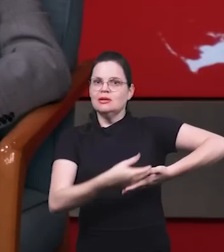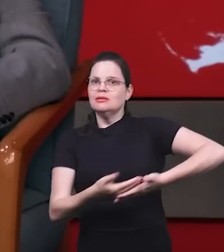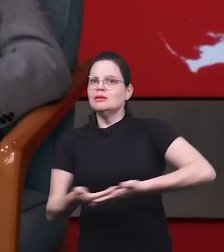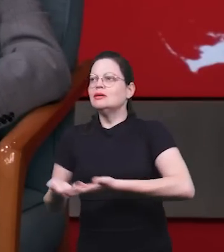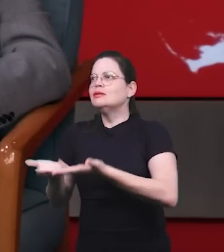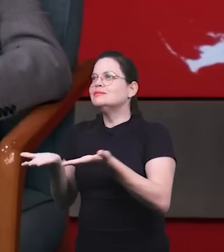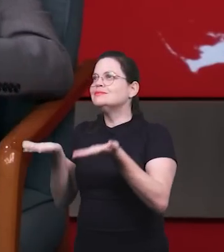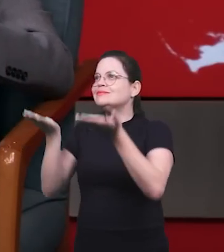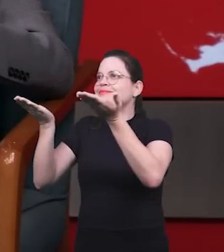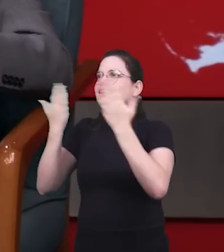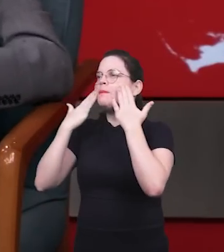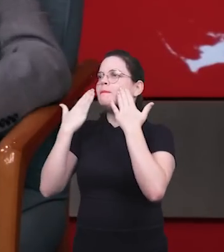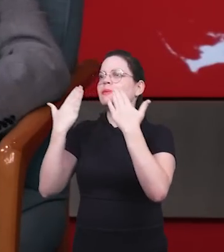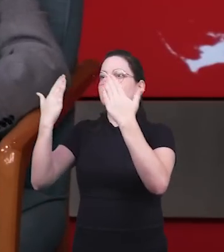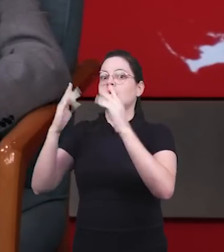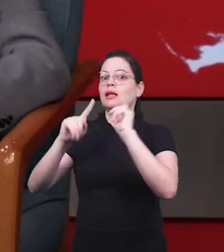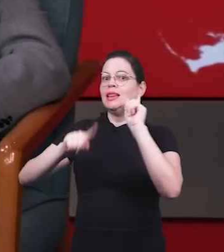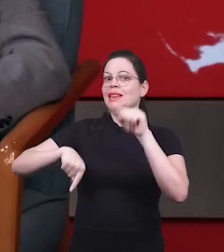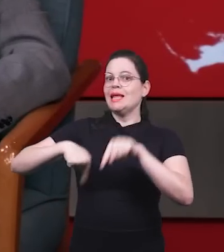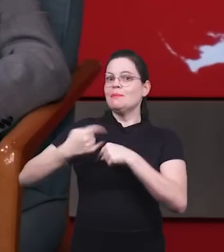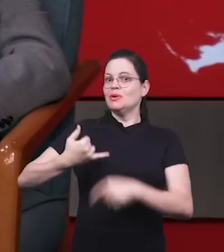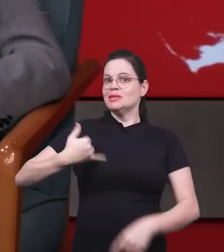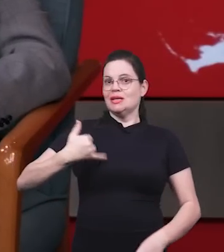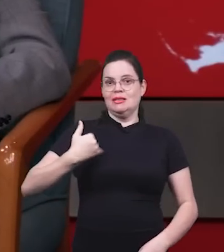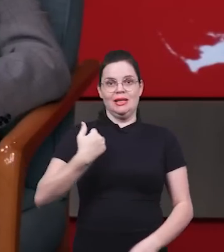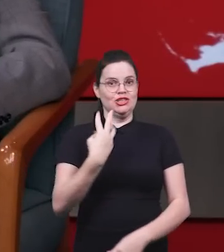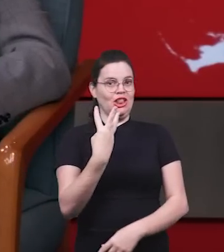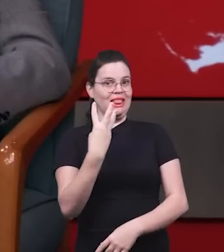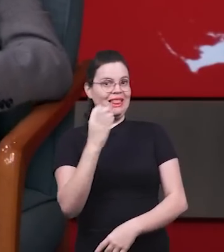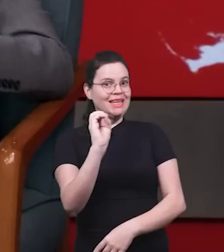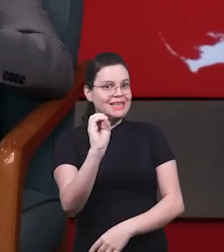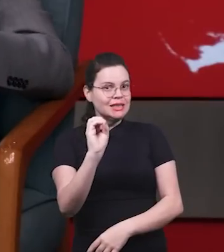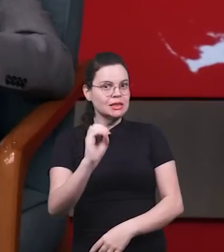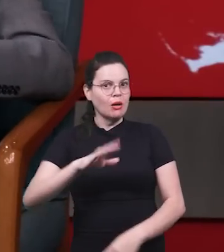idade pelo profeta